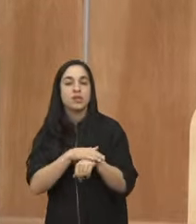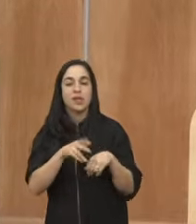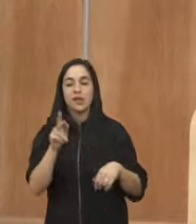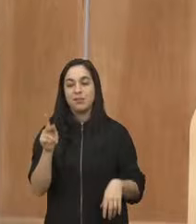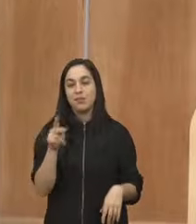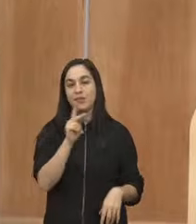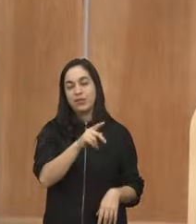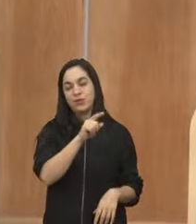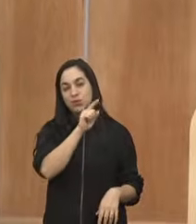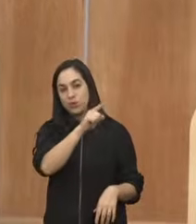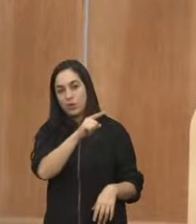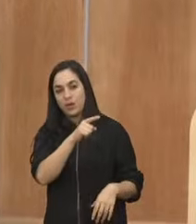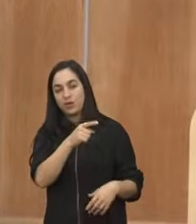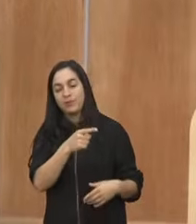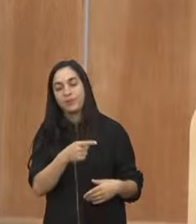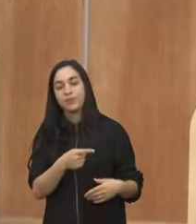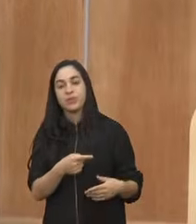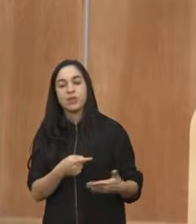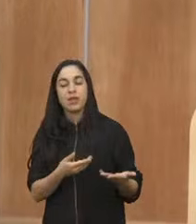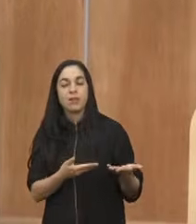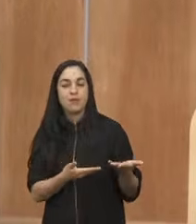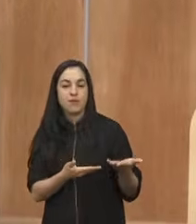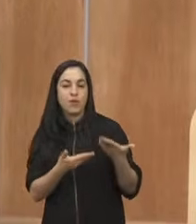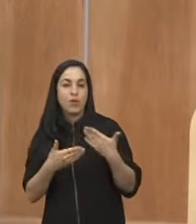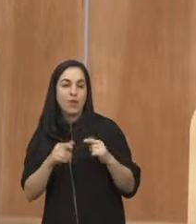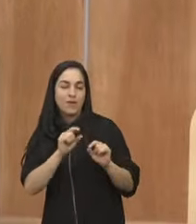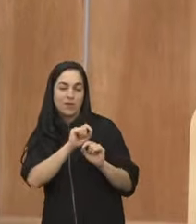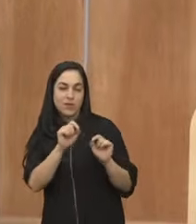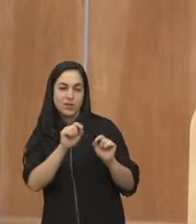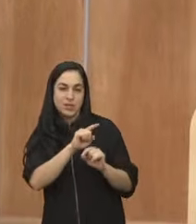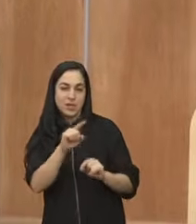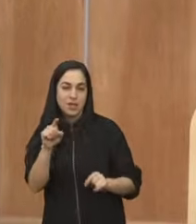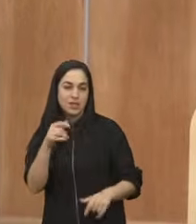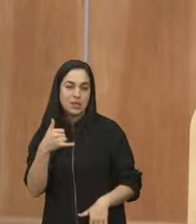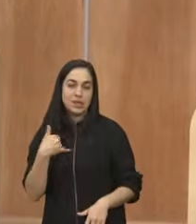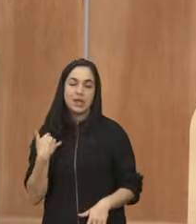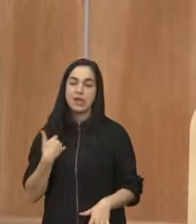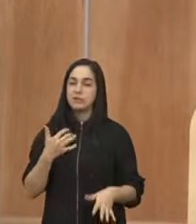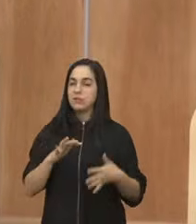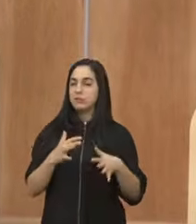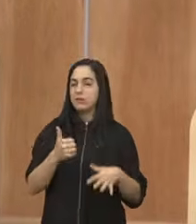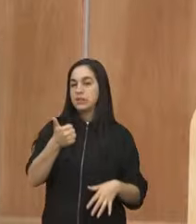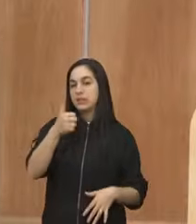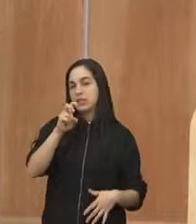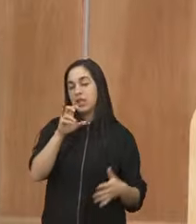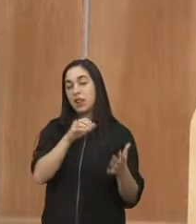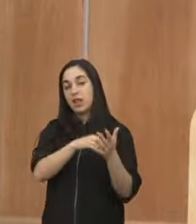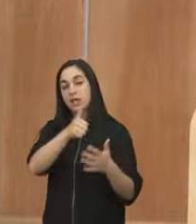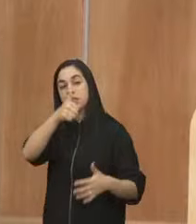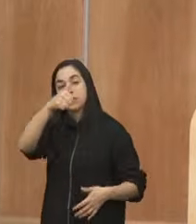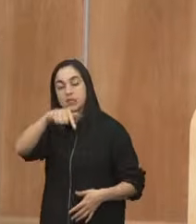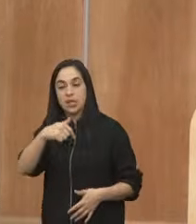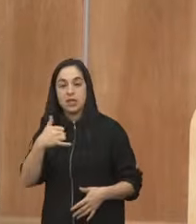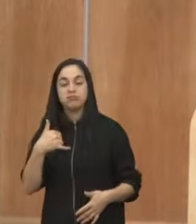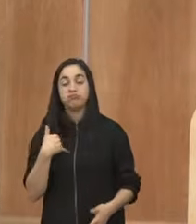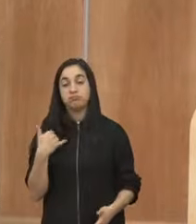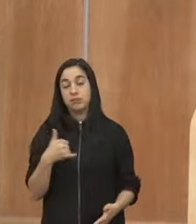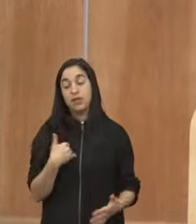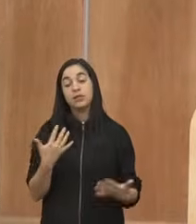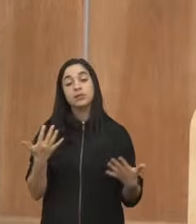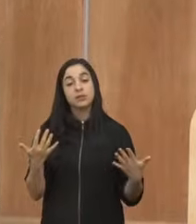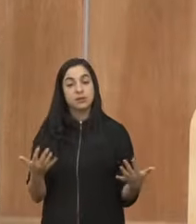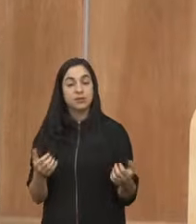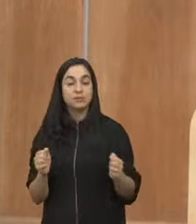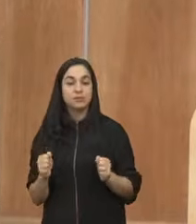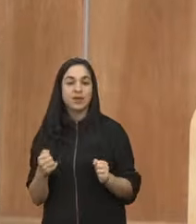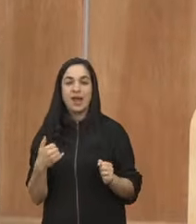professora que compartilhou comigo que vocês estão na faixa etária aí de 15 a 17 anos. Então, praticamente